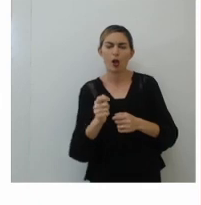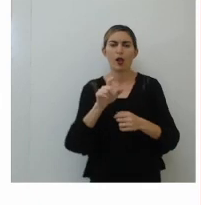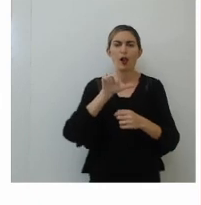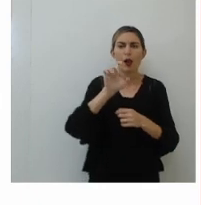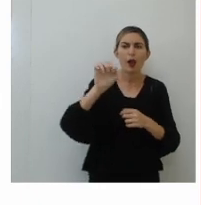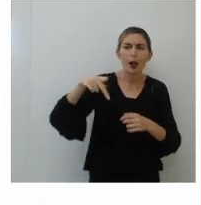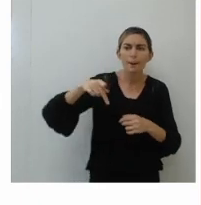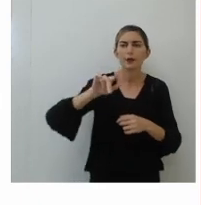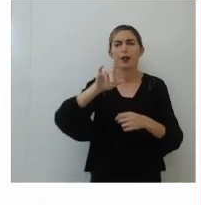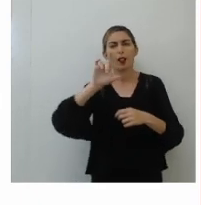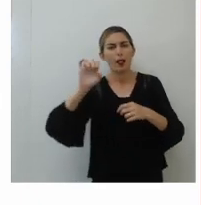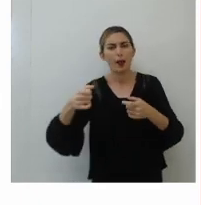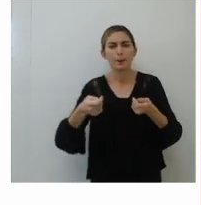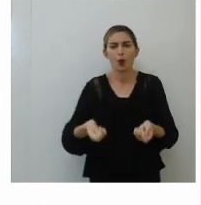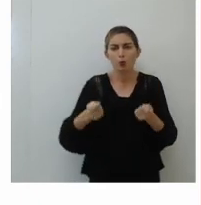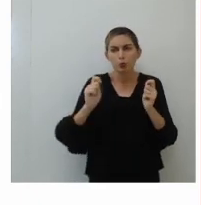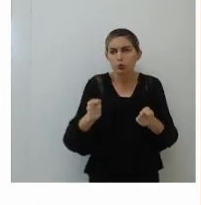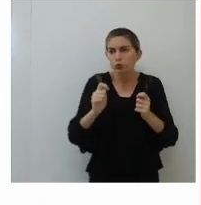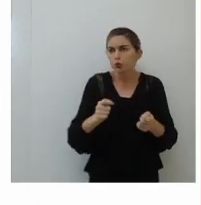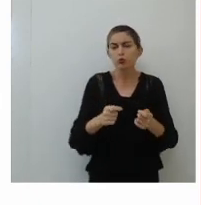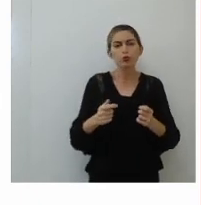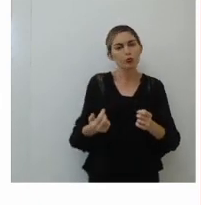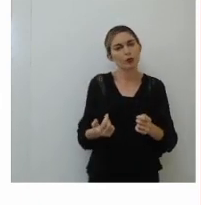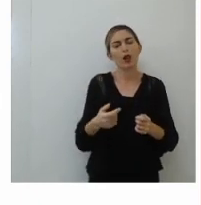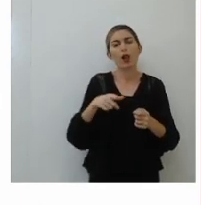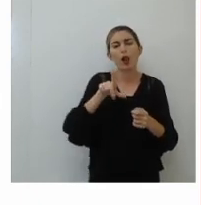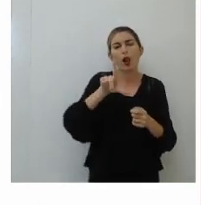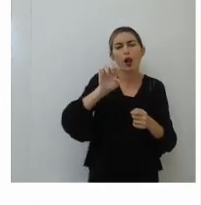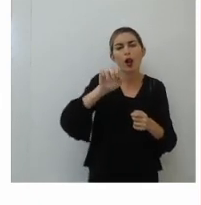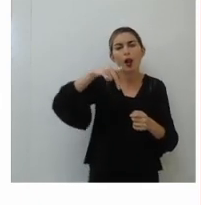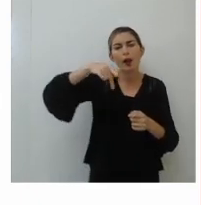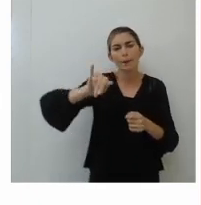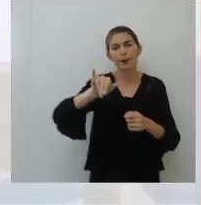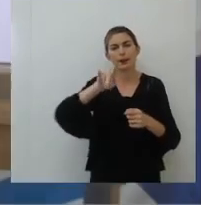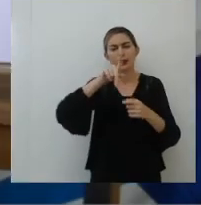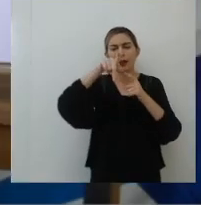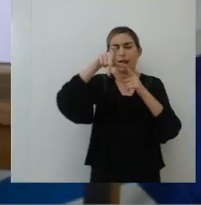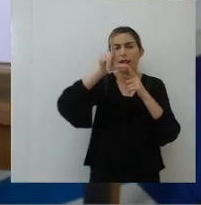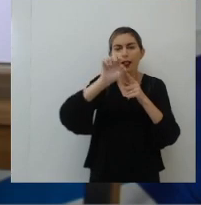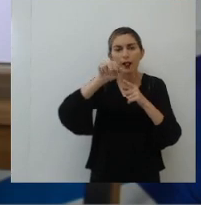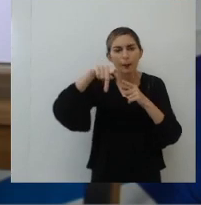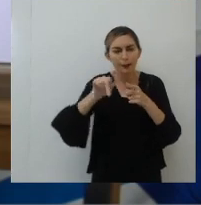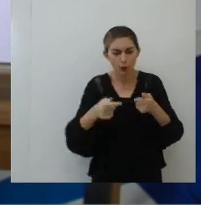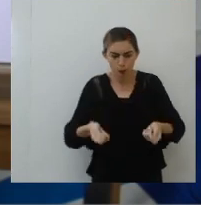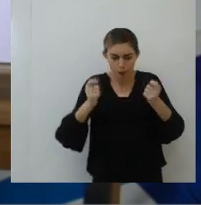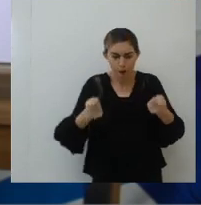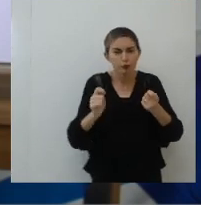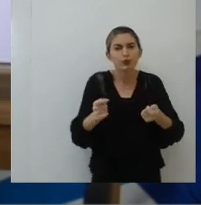lepte-lepte, arrancou estrada fora. Ó, o lepte-lepte, né?